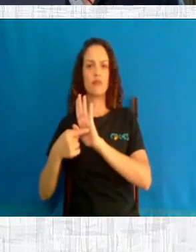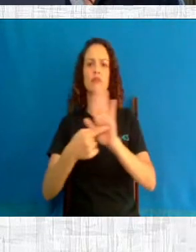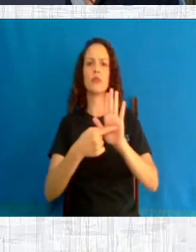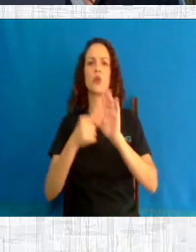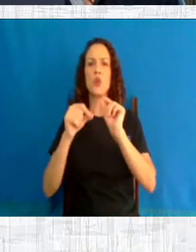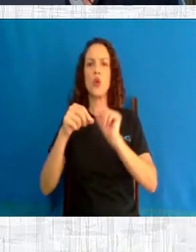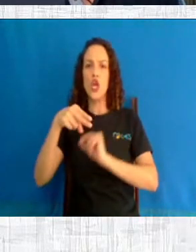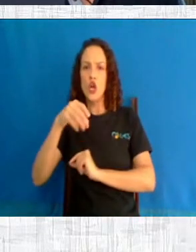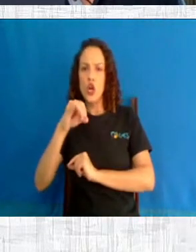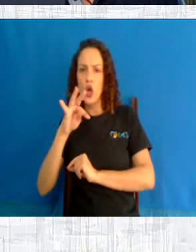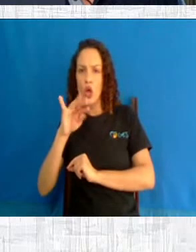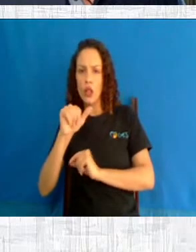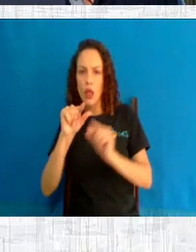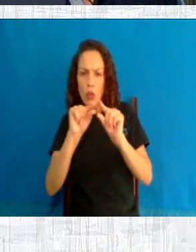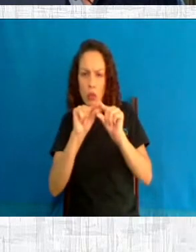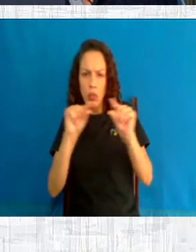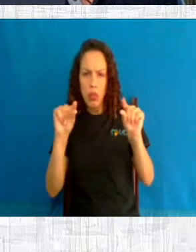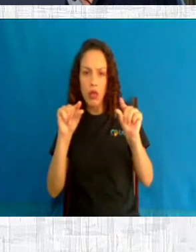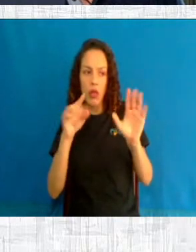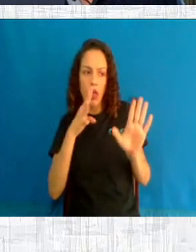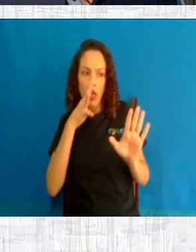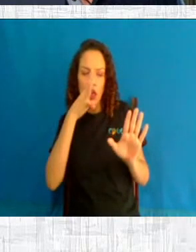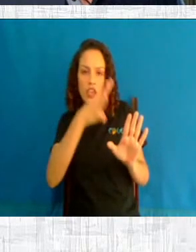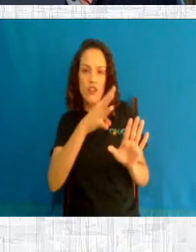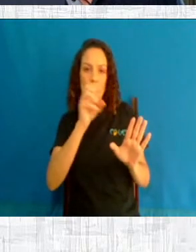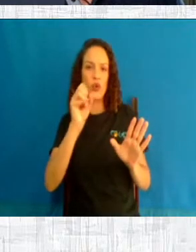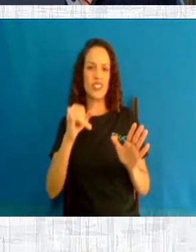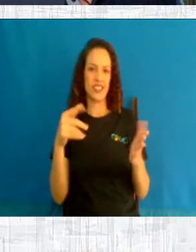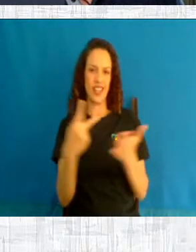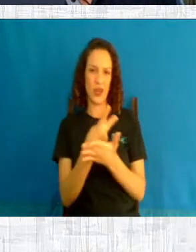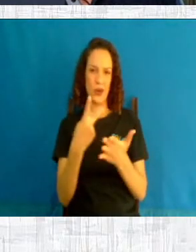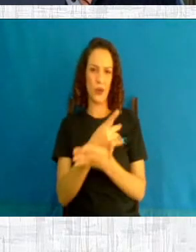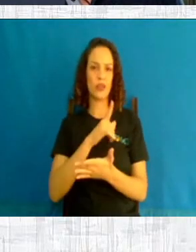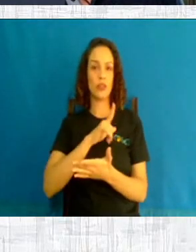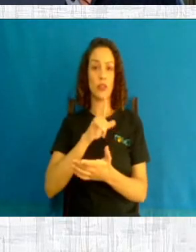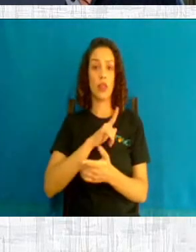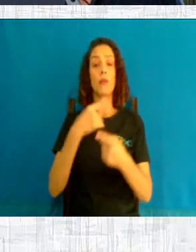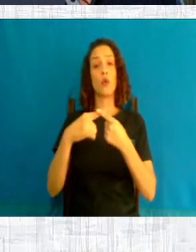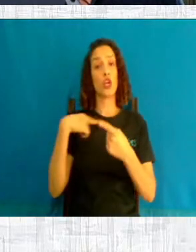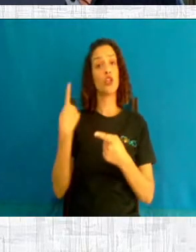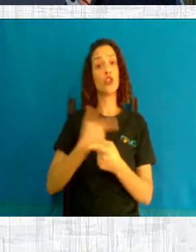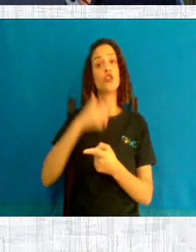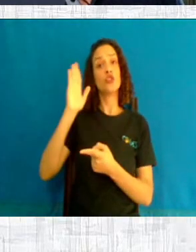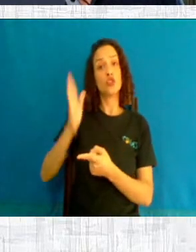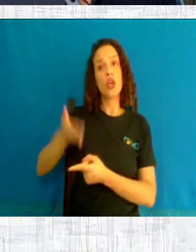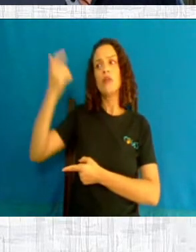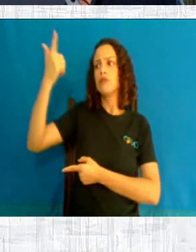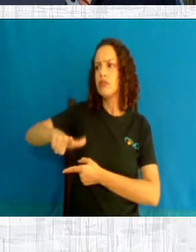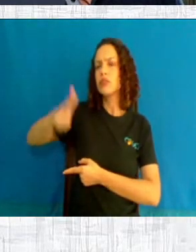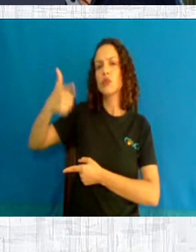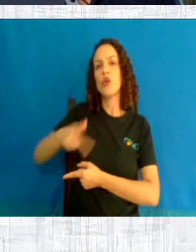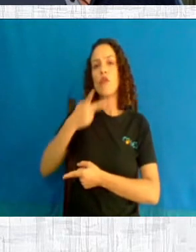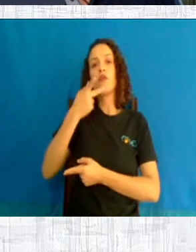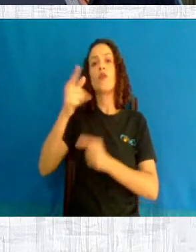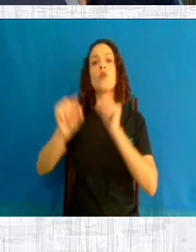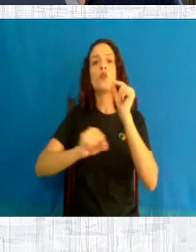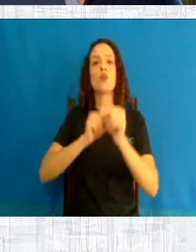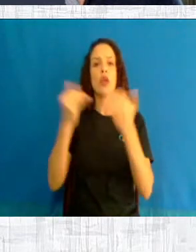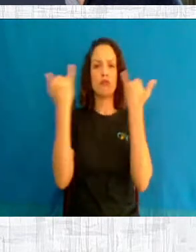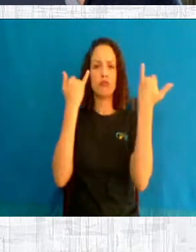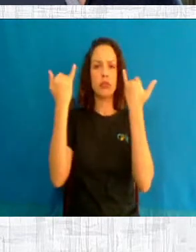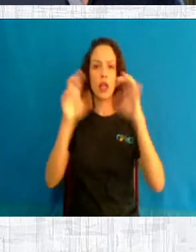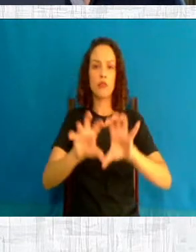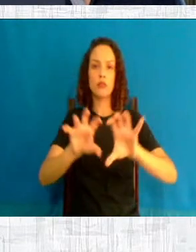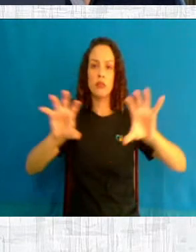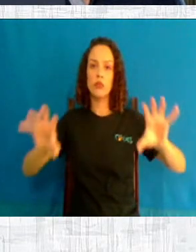bem pequenininha que se equivocou. Quantas vezes nós já pedimos a retificação, né, das matérias, né?